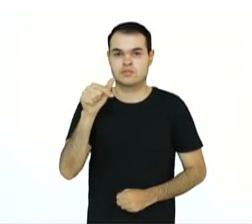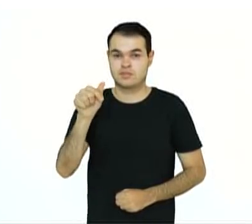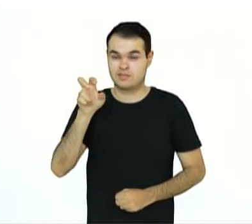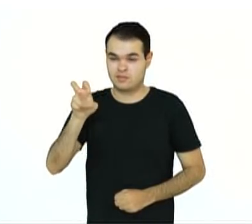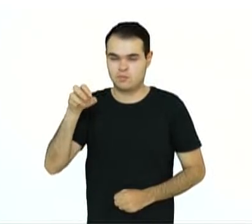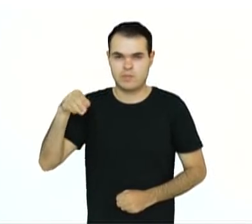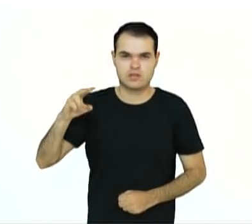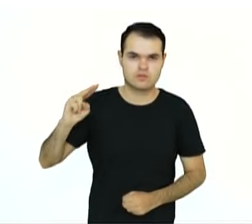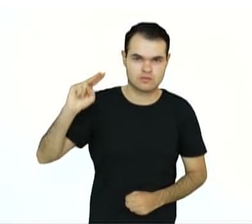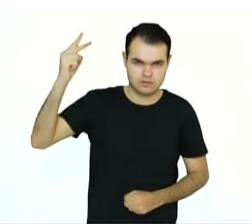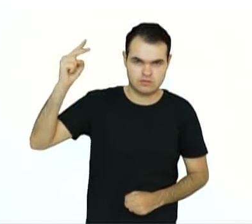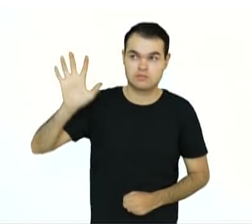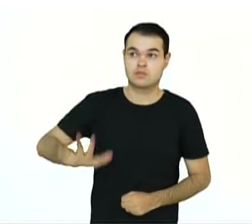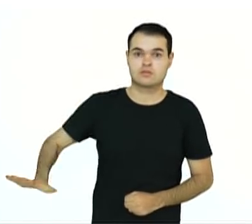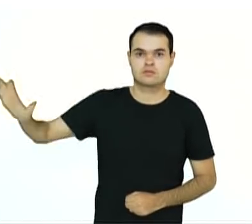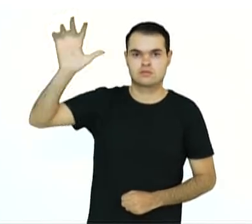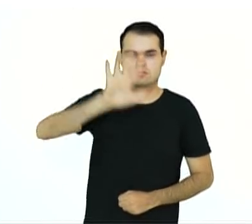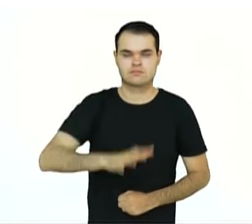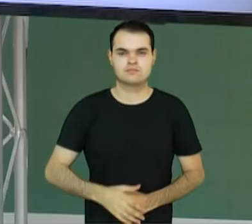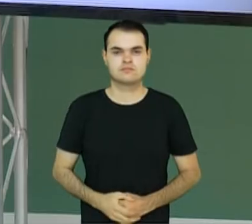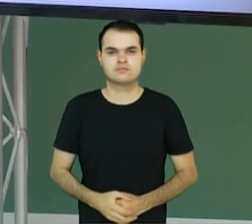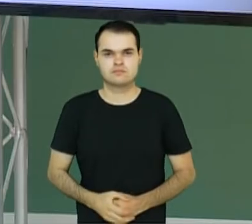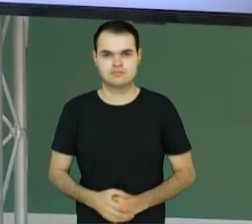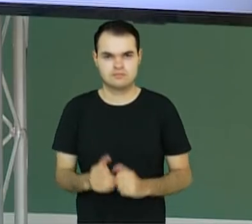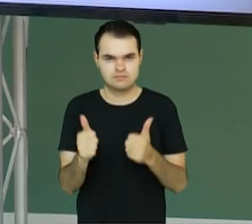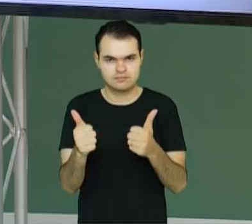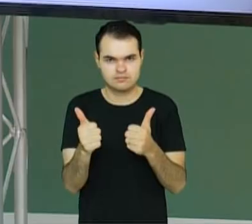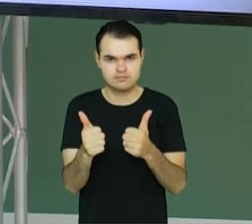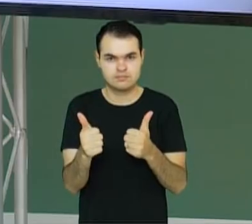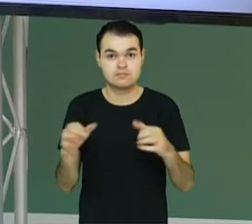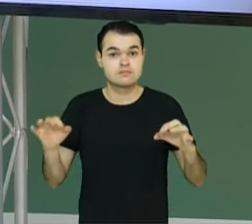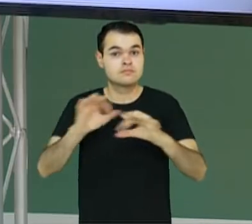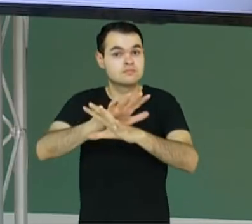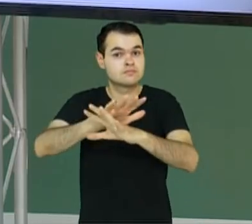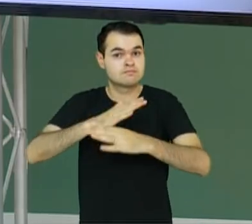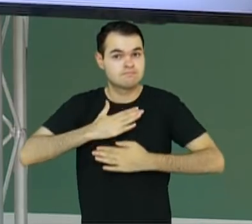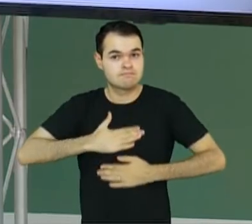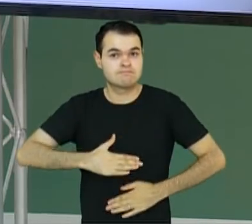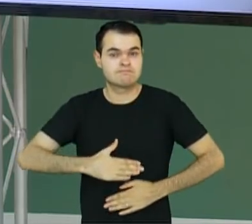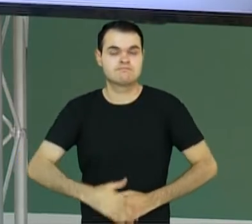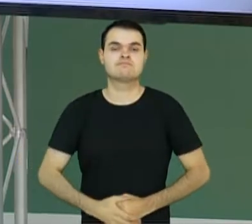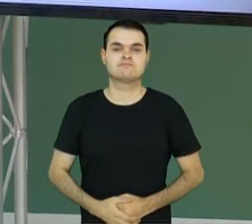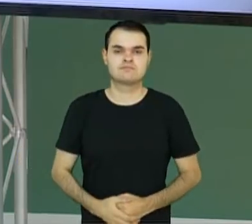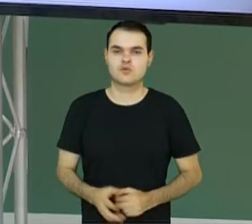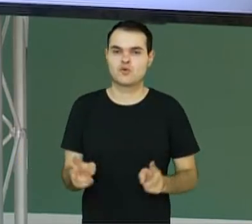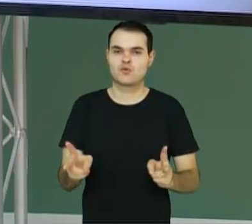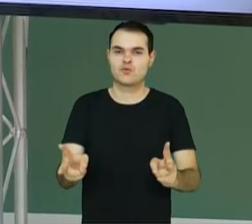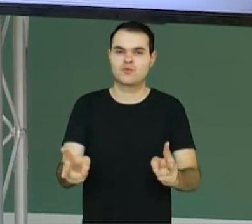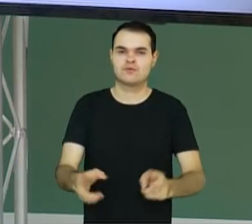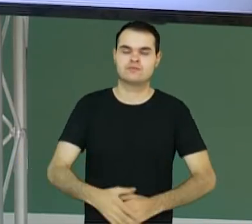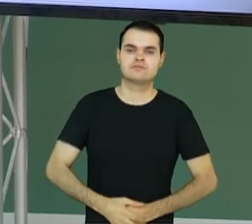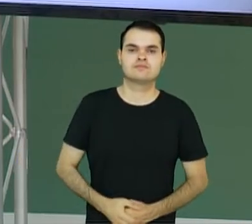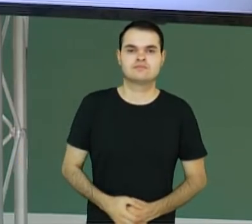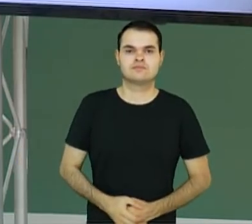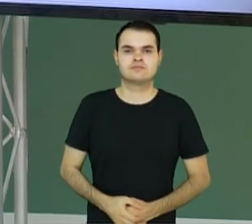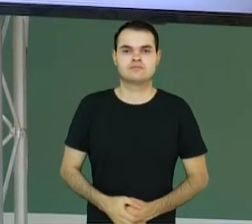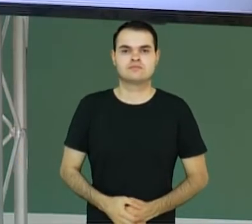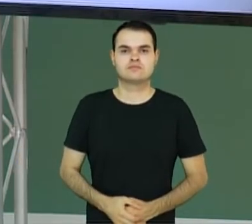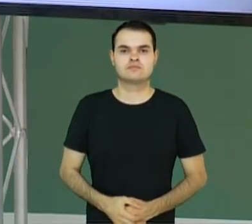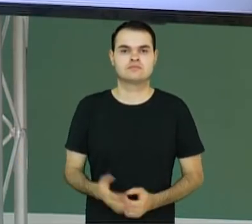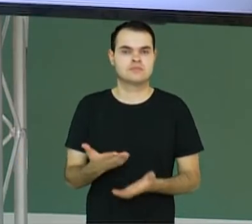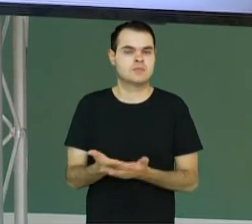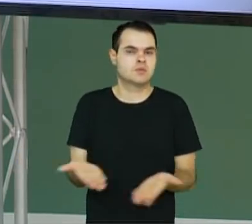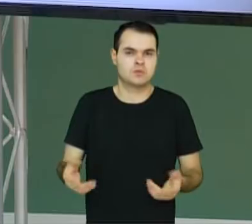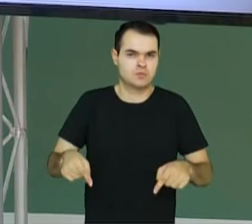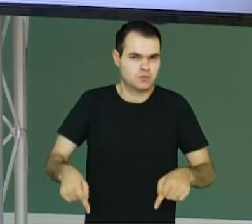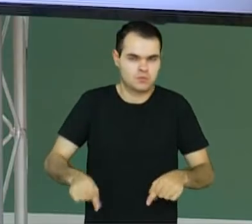25,875 metros quadrados. Tá bom? Feito aqui? Tranquilo? Vamos continuando então. O que nós vimos